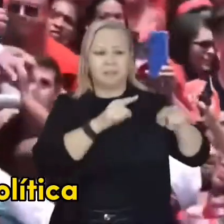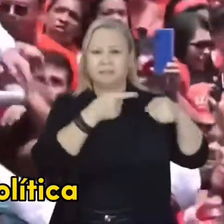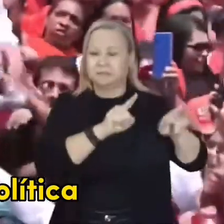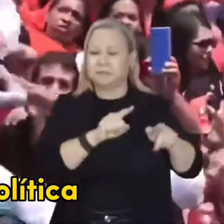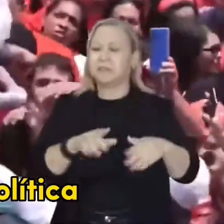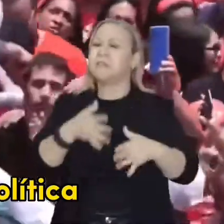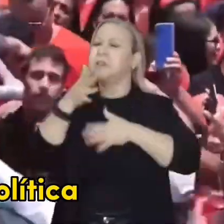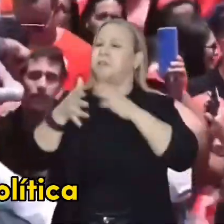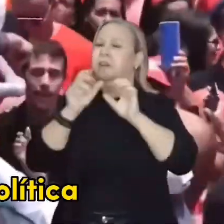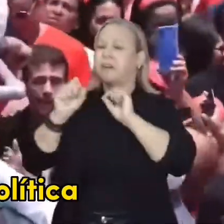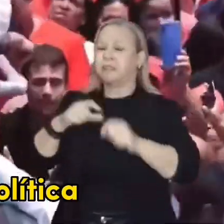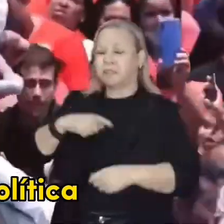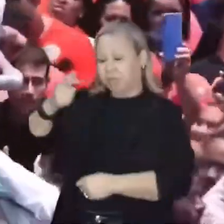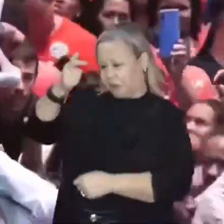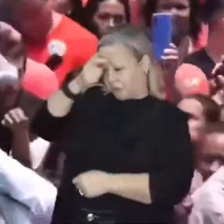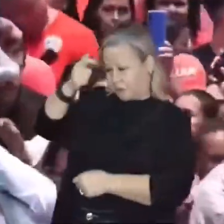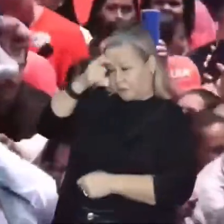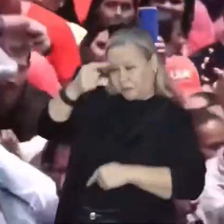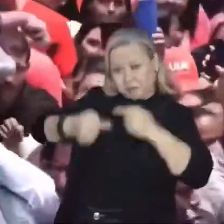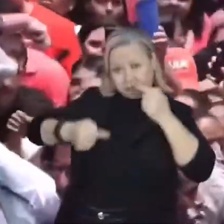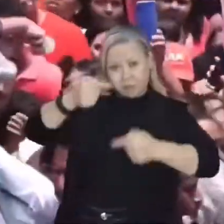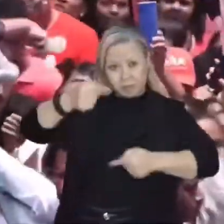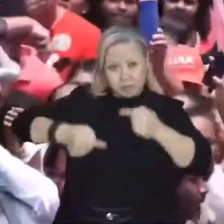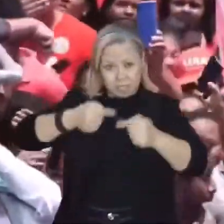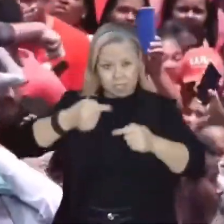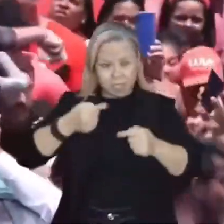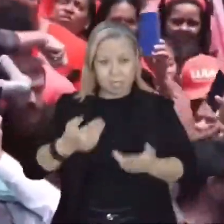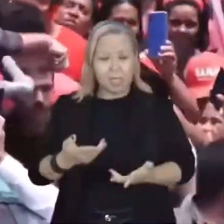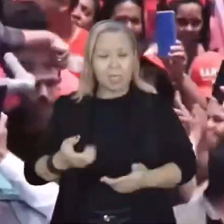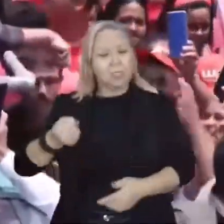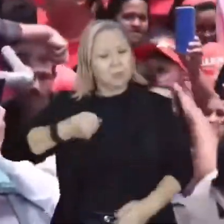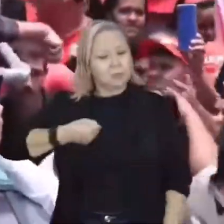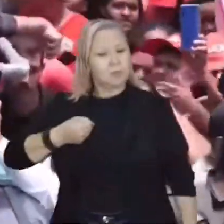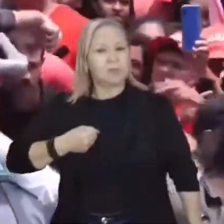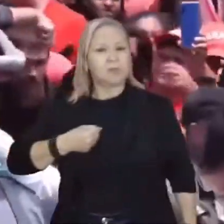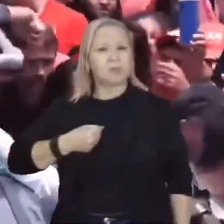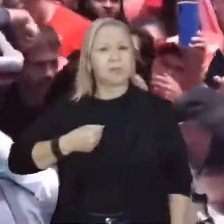vocês têm consciência política e que o número de vocês é o 13.